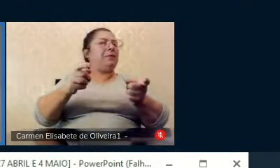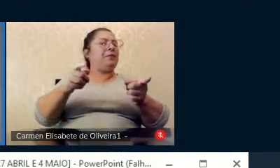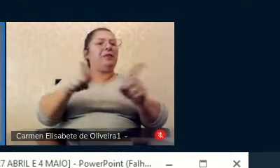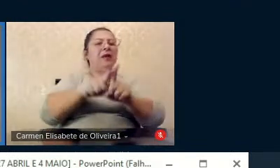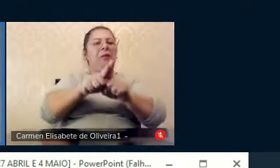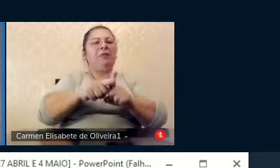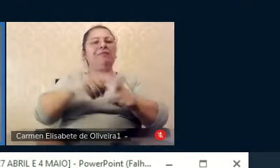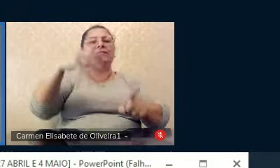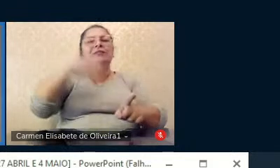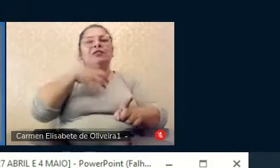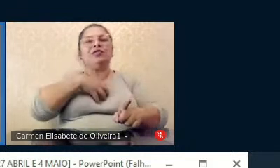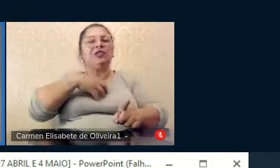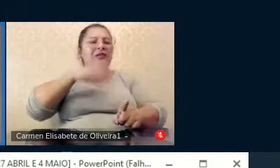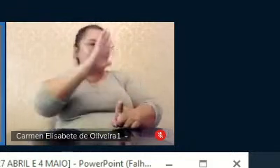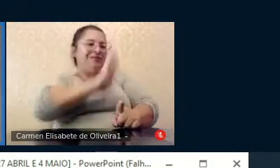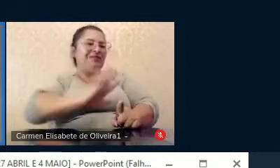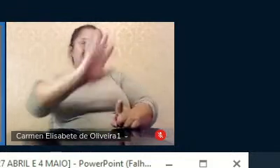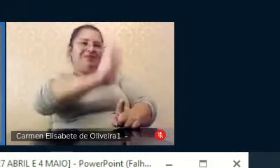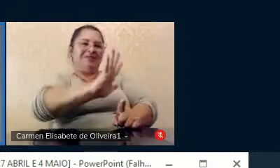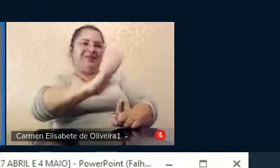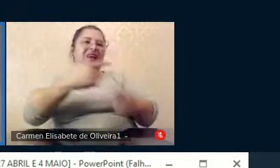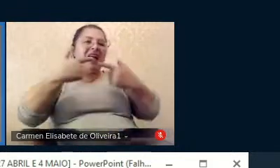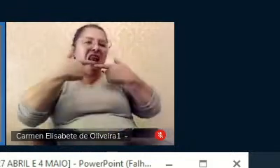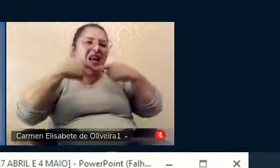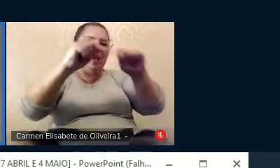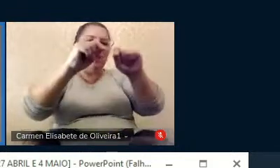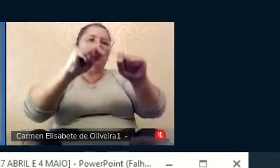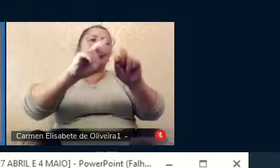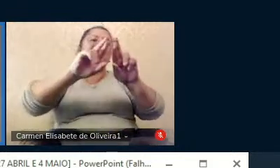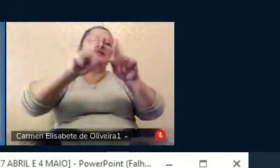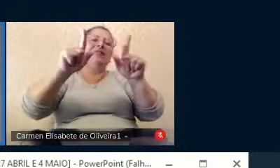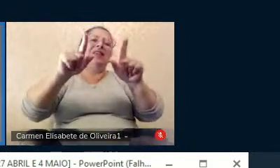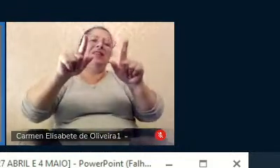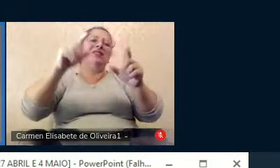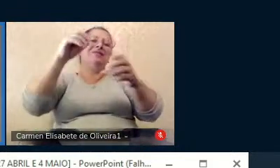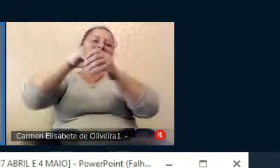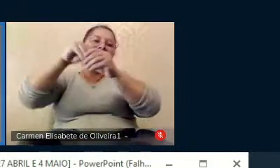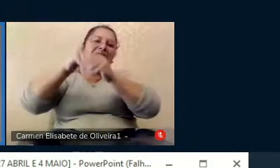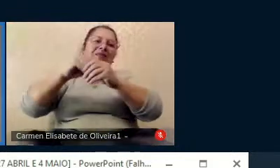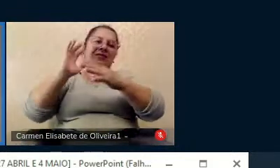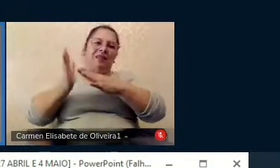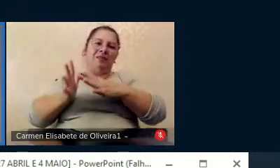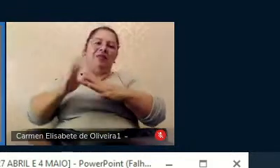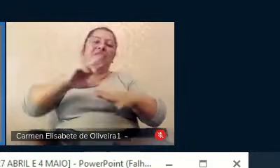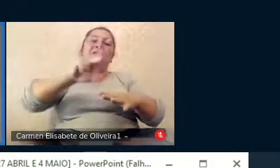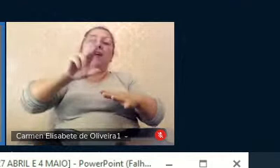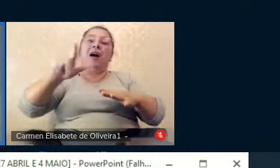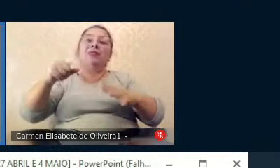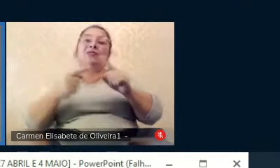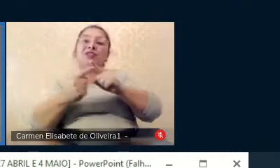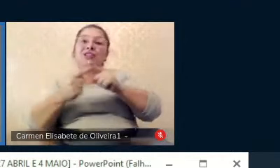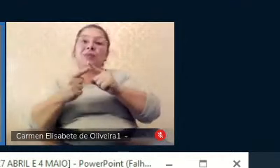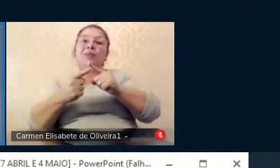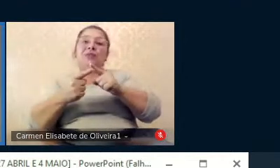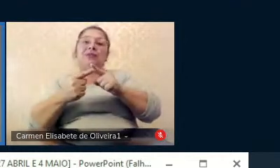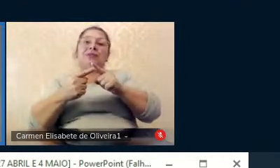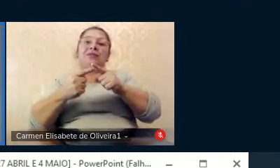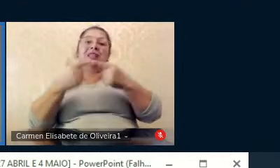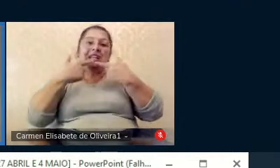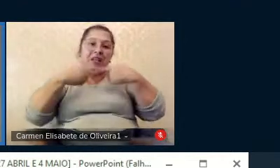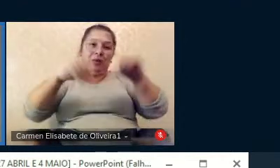as figuras de linguagem que são estéticas dentro da Libras. Nós temos várias linguagens, vários recursos